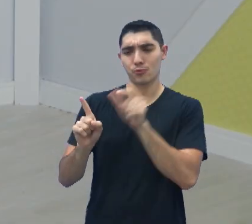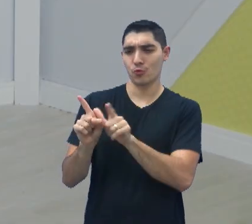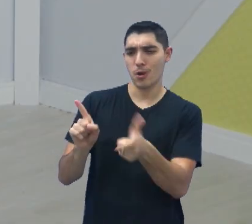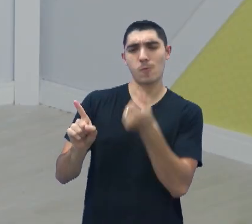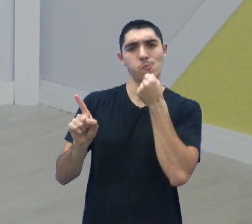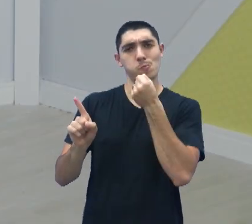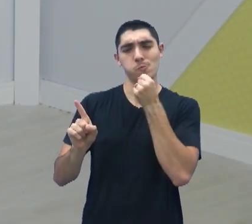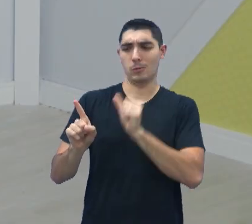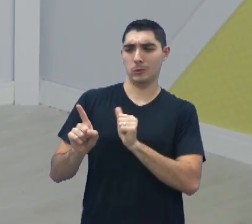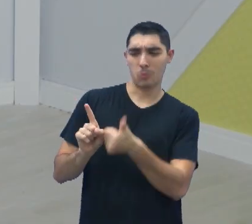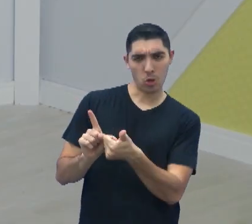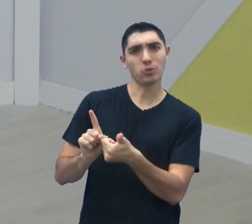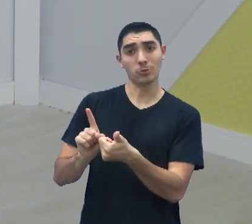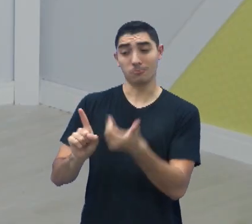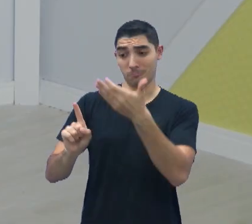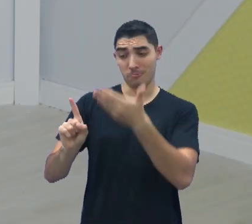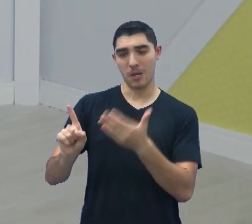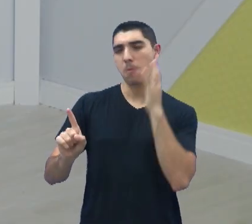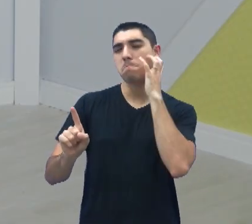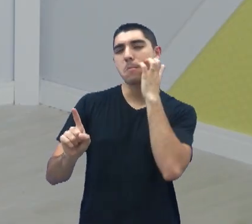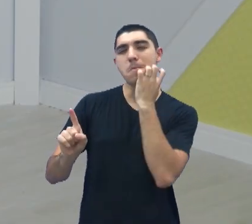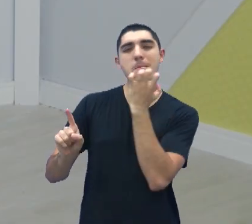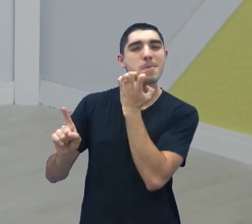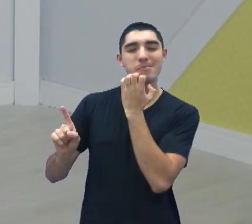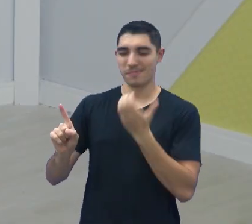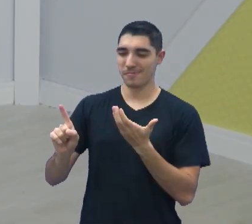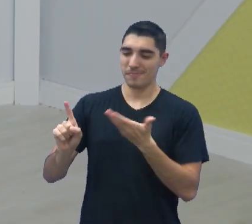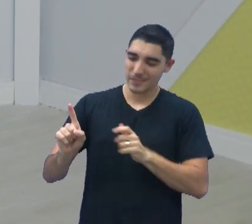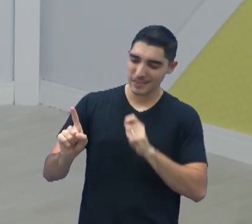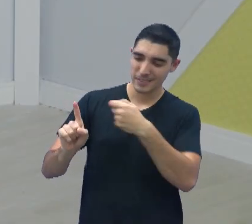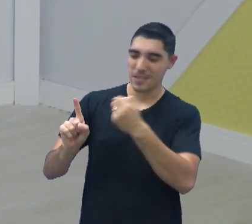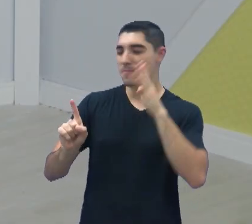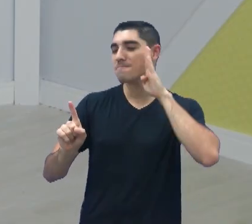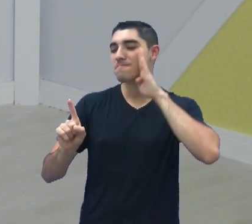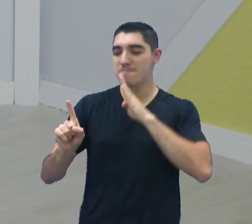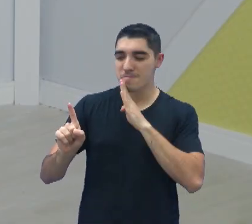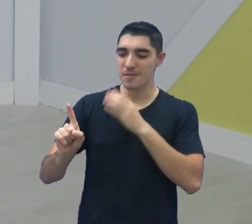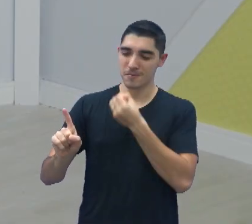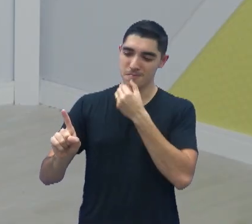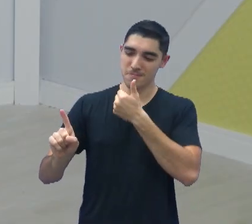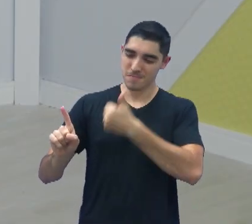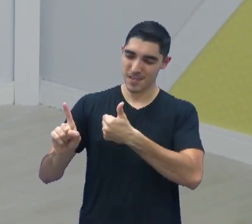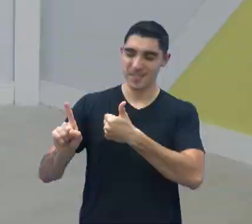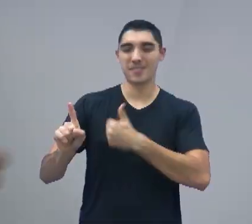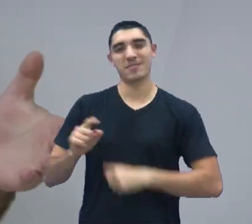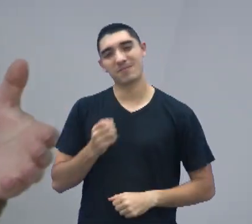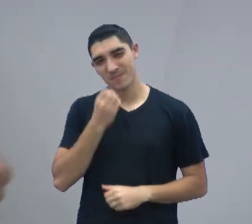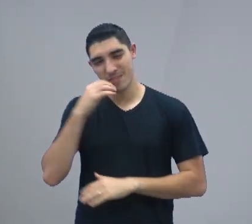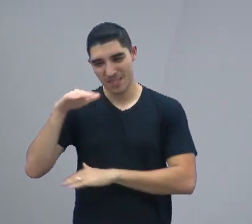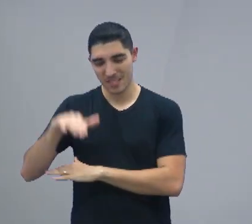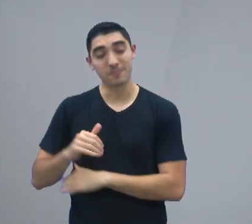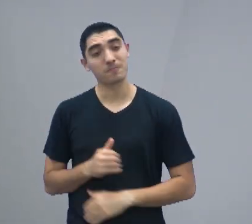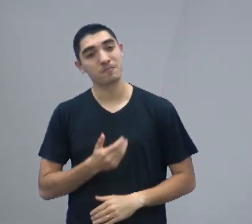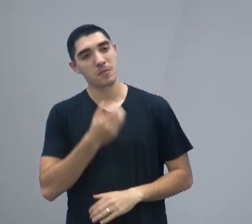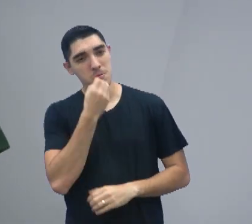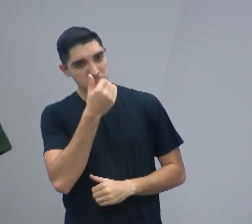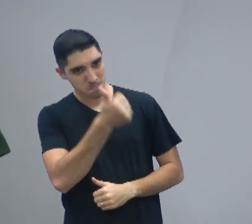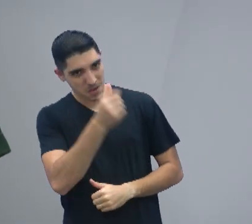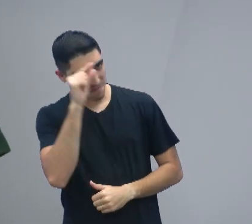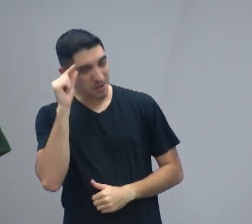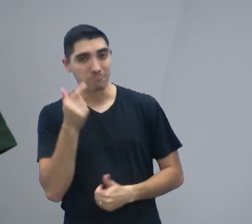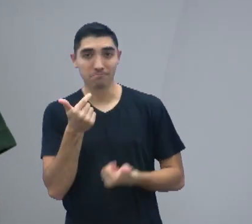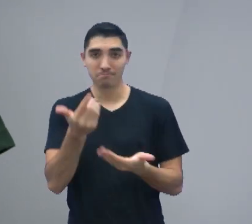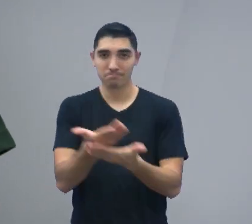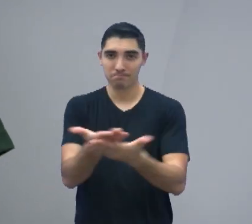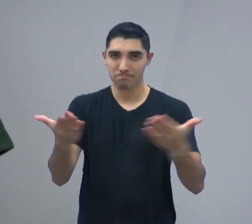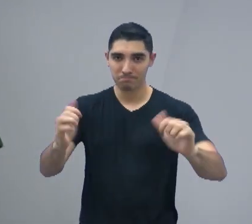repórter esportivo, o Barbinha da TV Câmara, o nosso querido Paulo Ricardo. Tudo bem, Paulito? Boa tarde. Tudo bem, Vieira? Boa tarde para você, boa